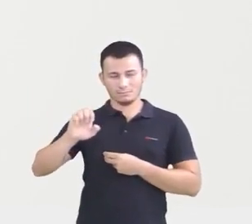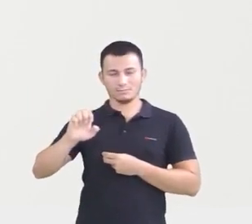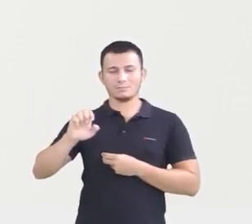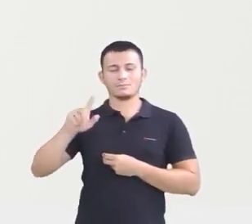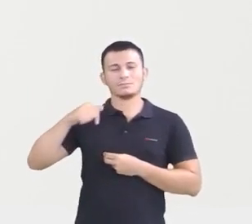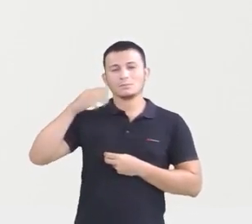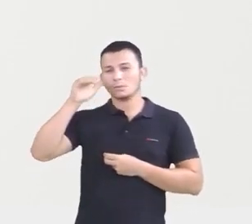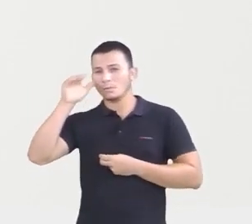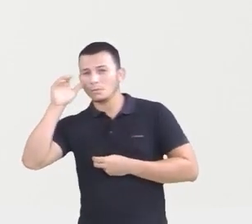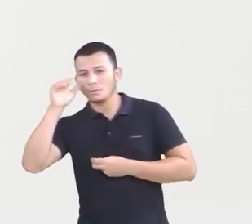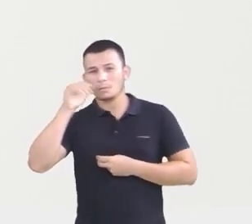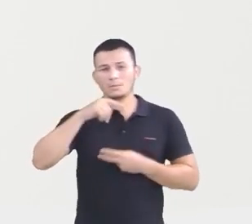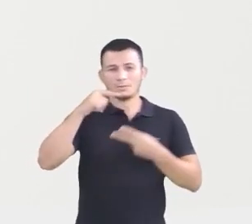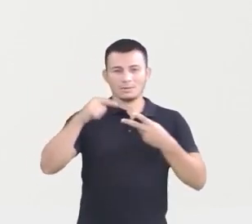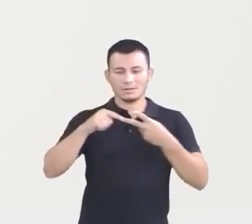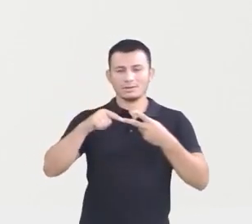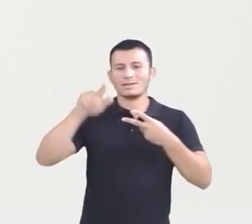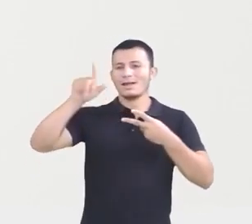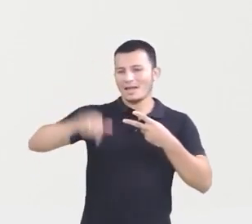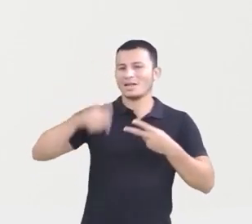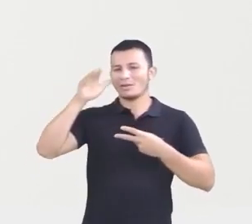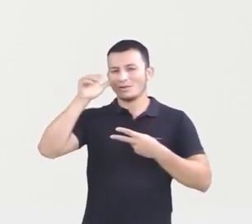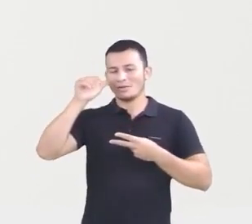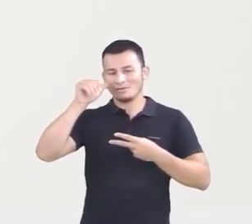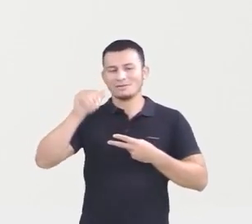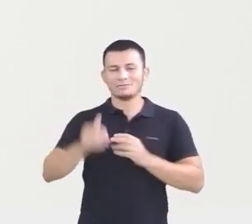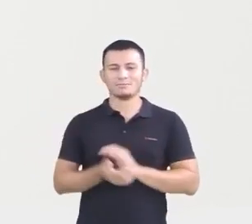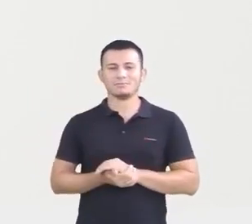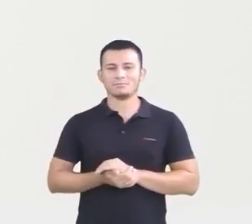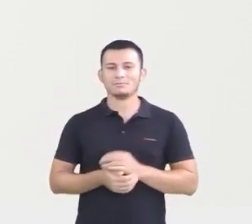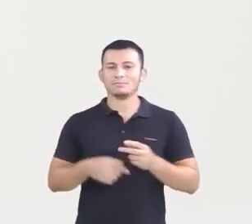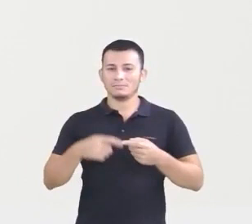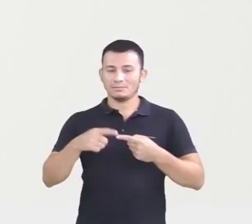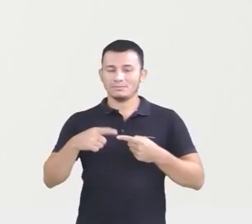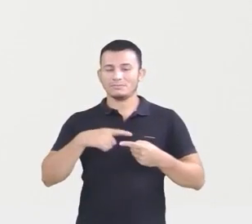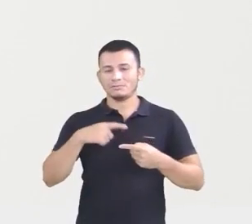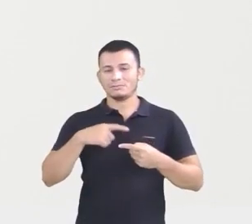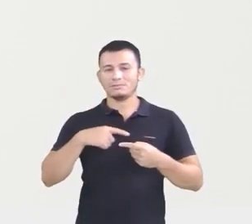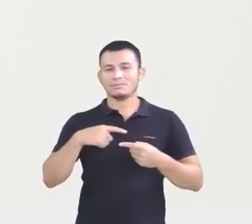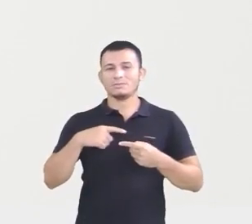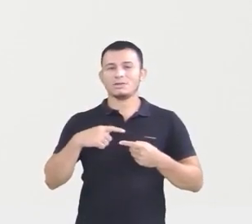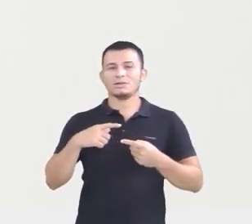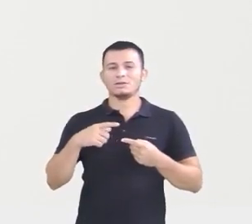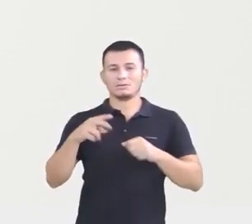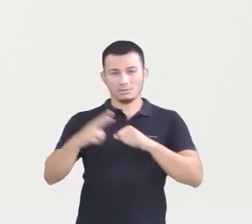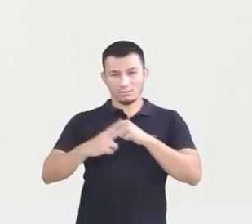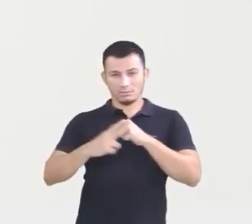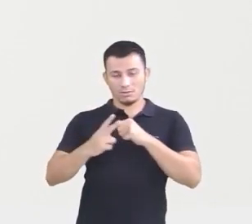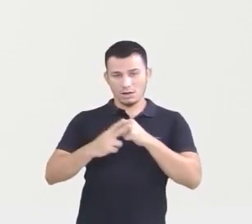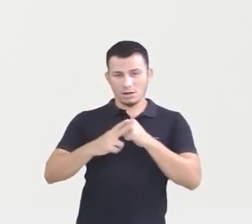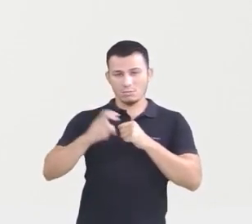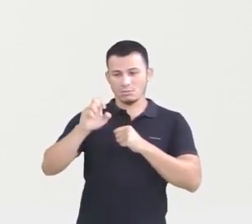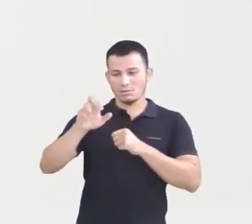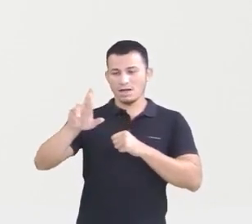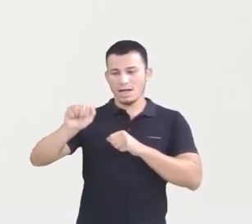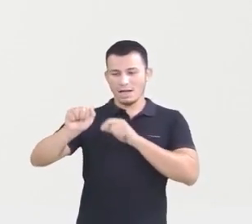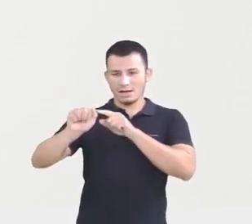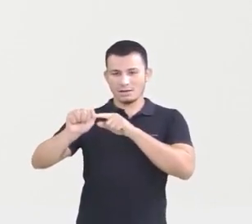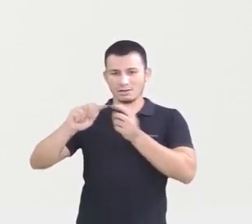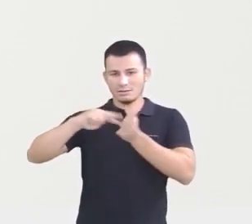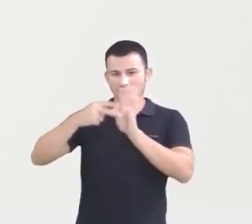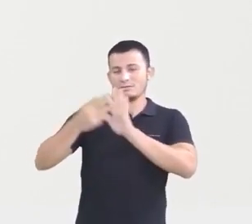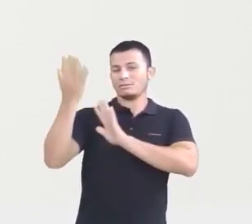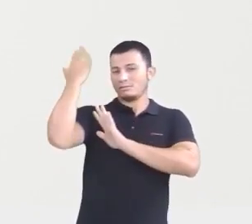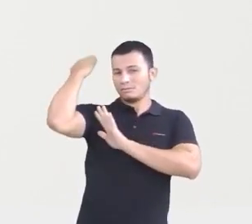Alice é uma menina curiosa, nós temos o uso do verbo em dois tempos, era no passado e